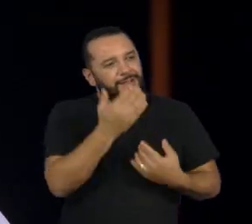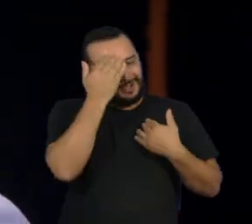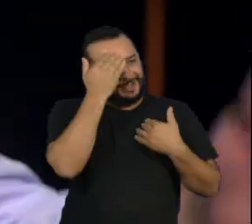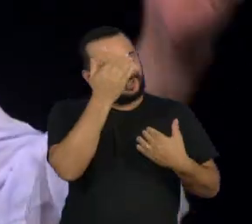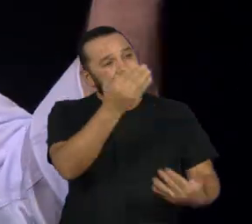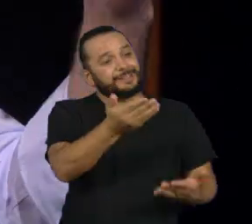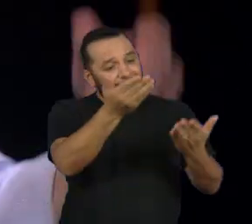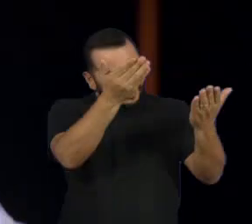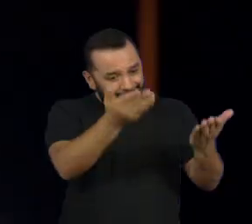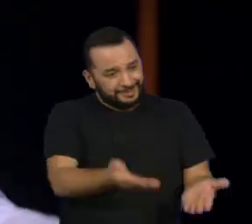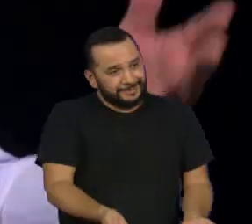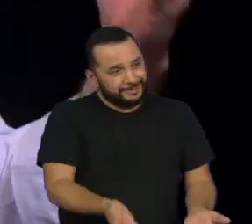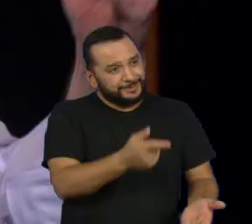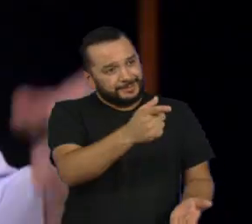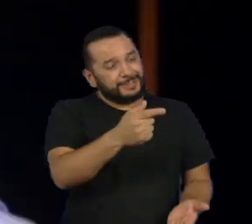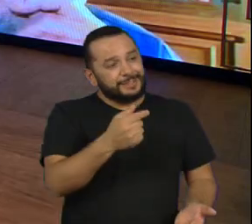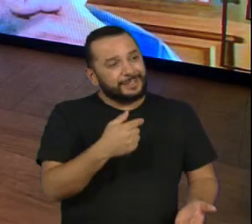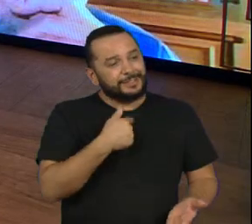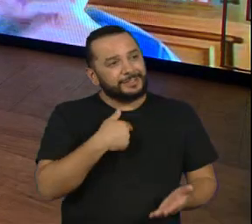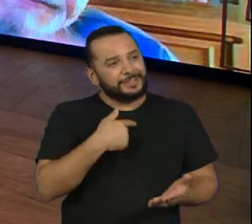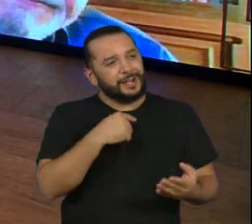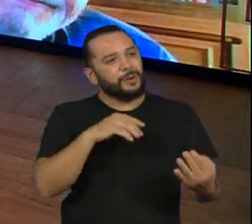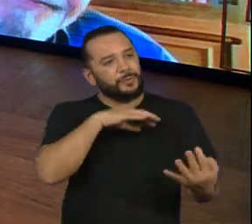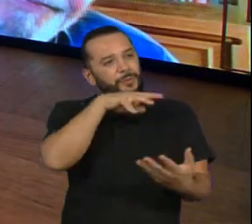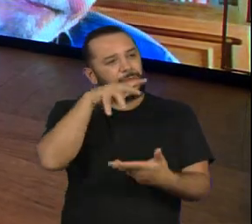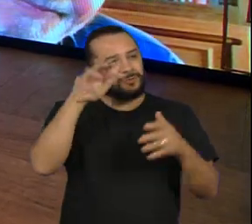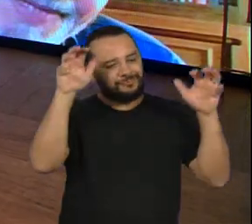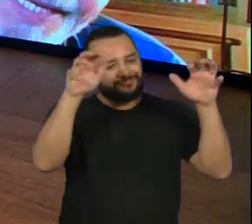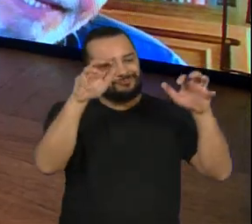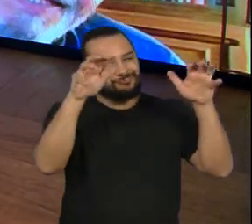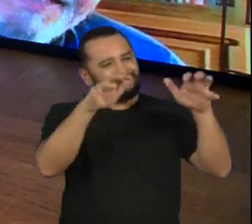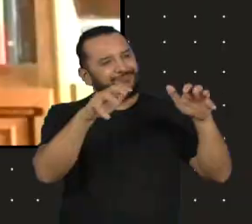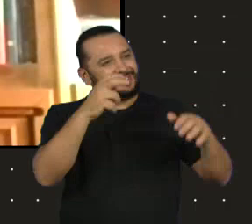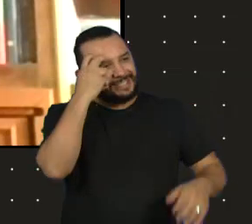E agradecer ao universo pelo talento que ele te deu.